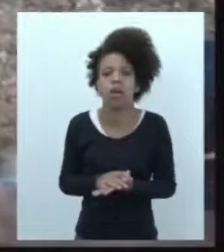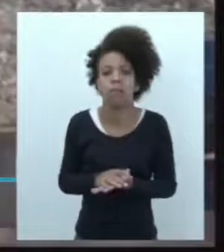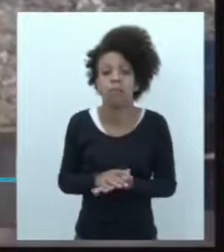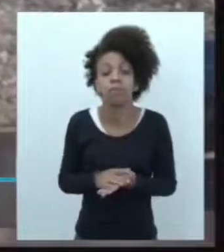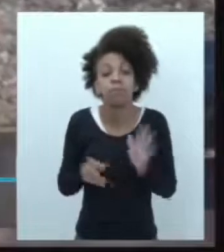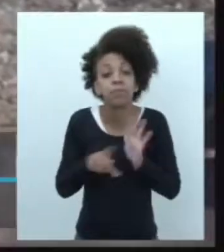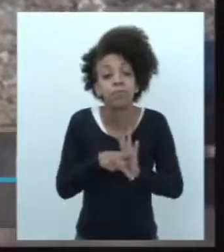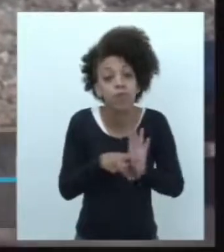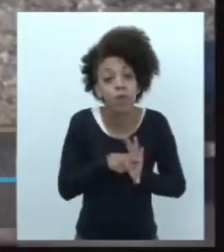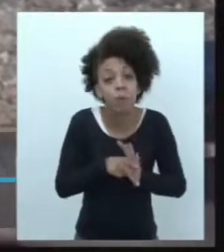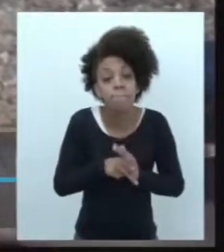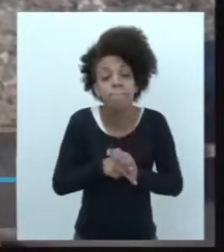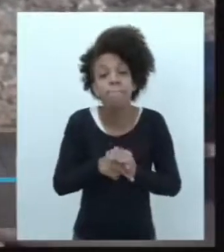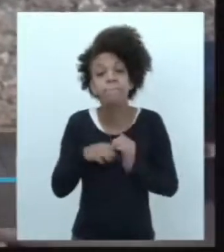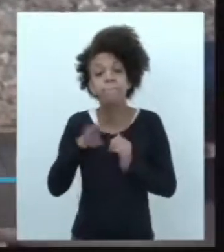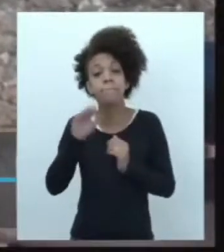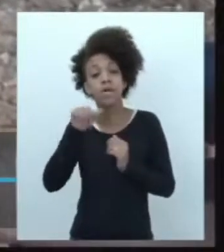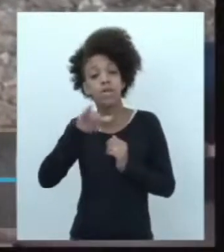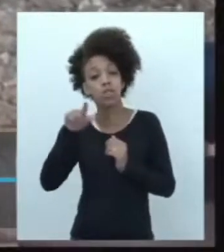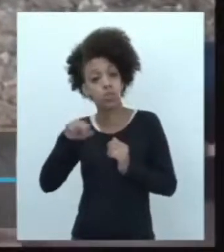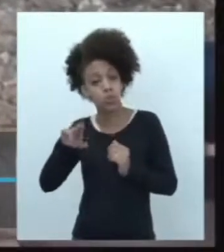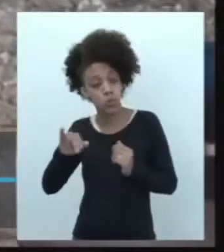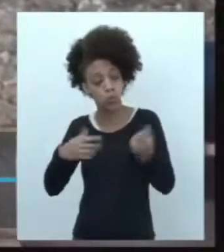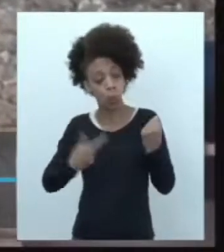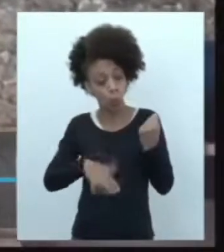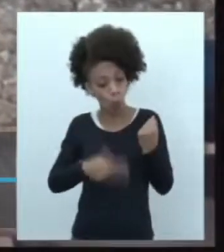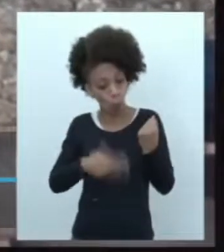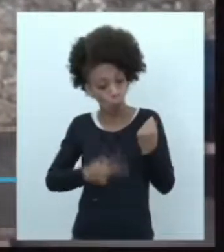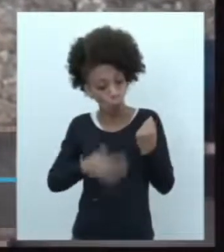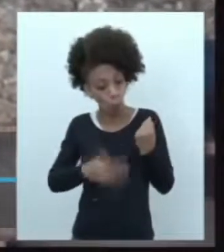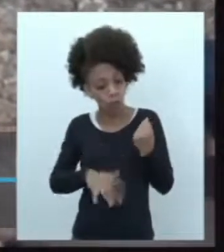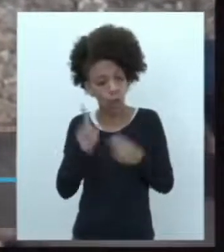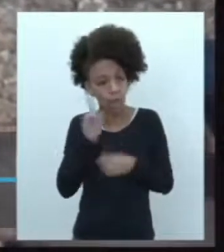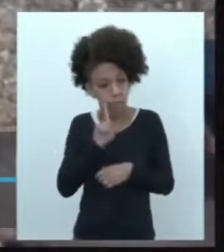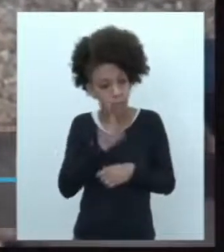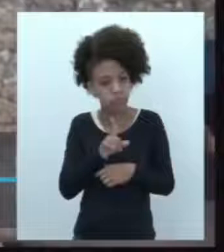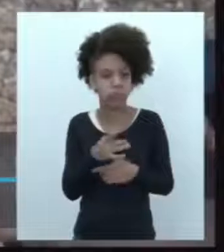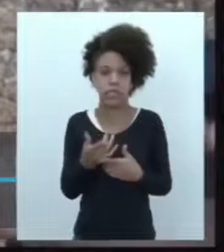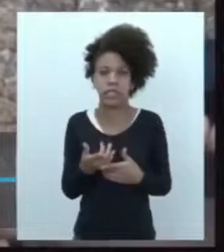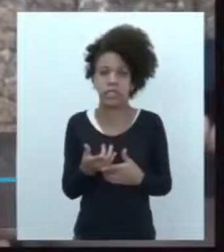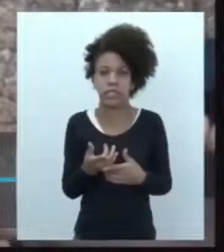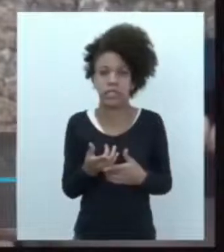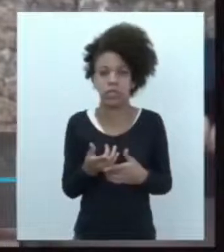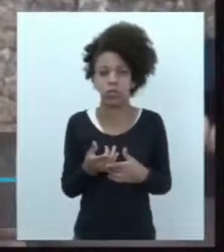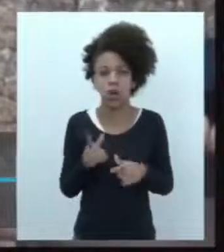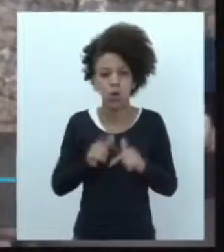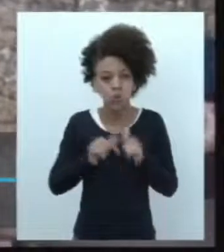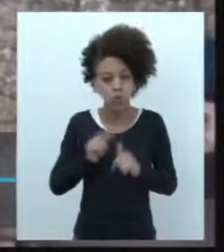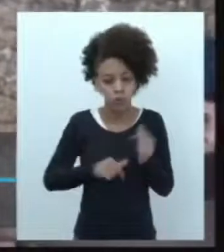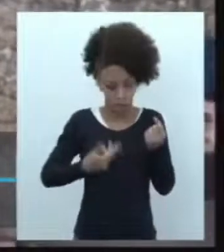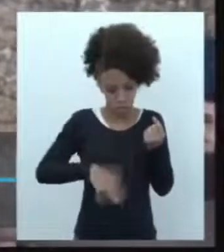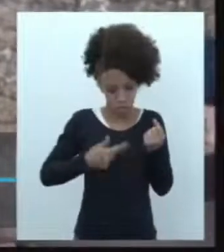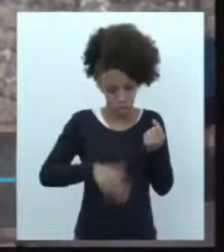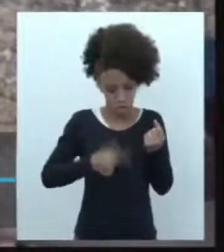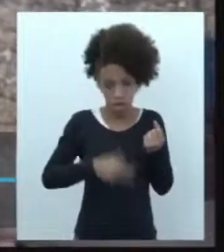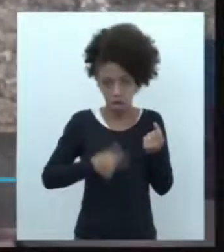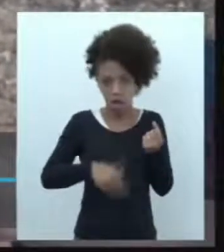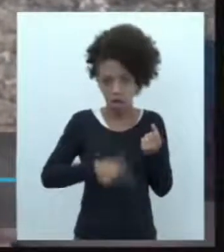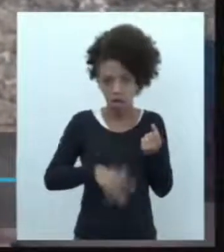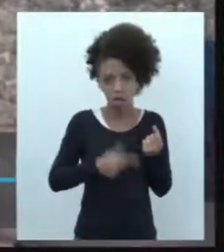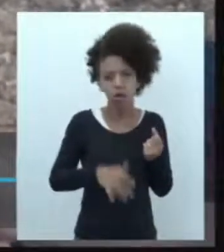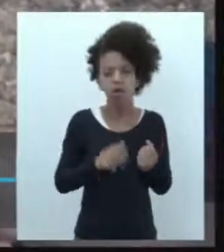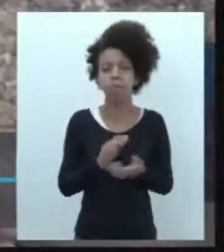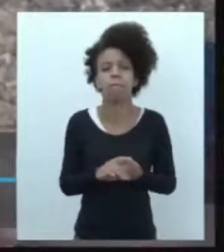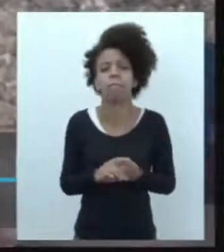O próprio banjo norte-americano, que é um tipo de instrumento de corda mais rítmico,